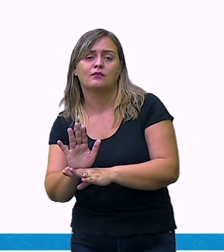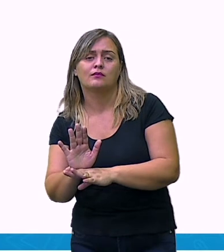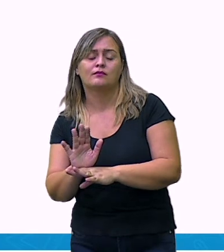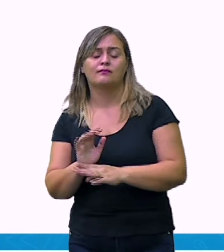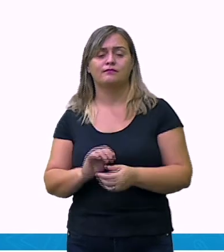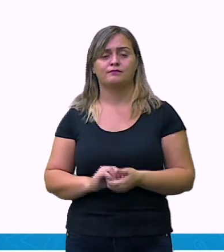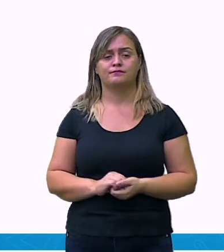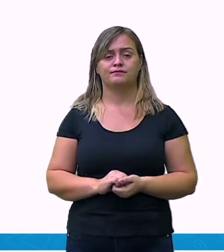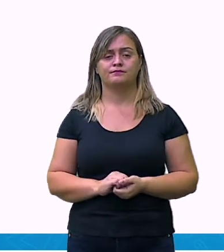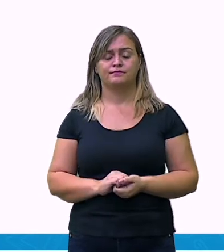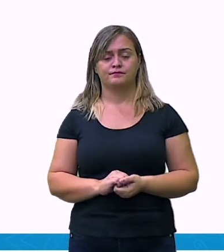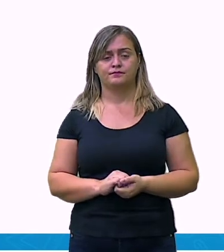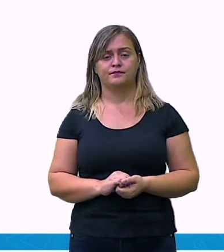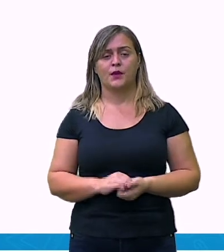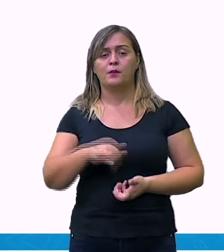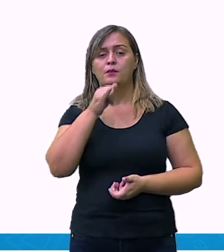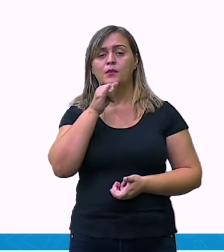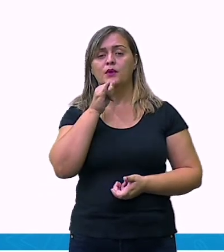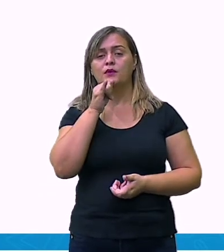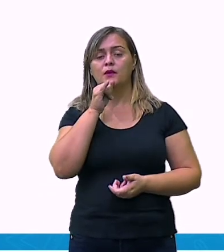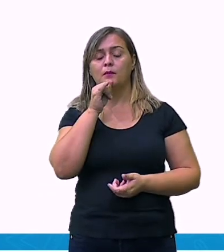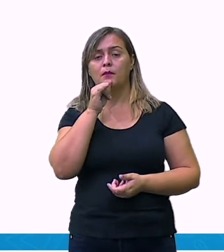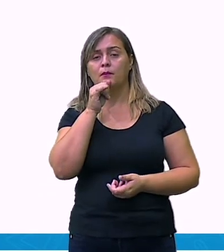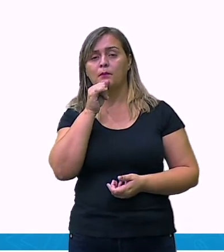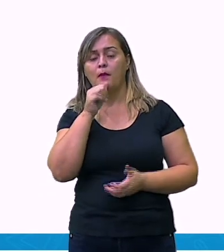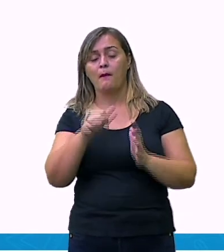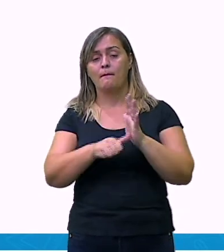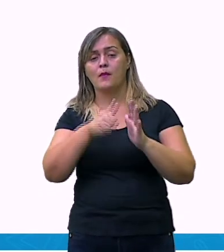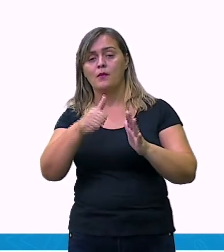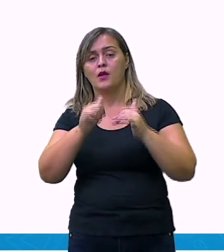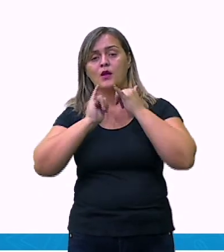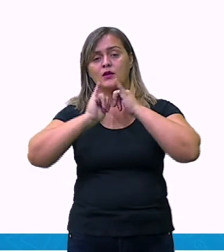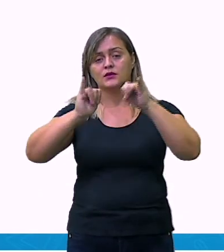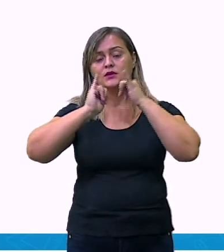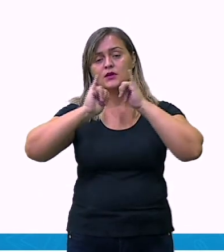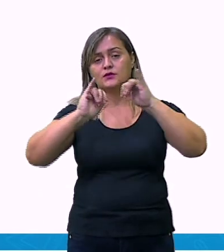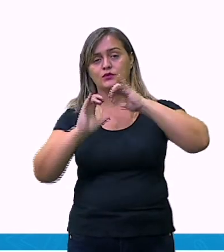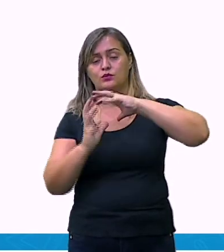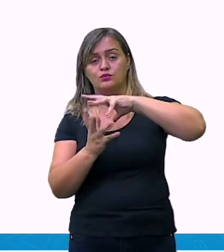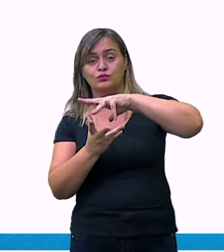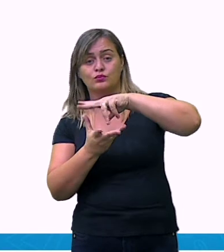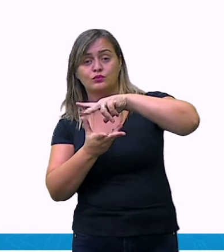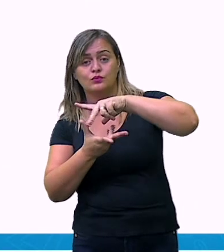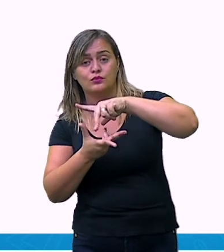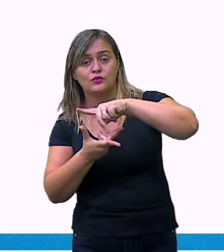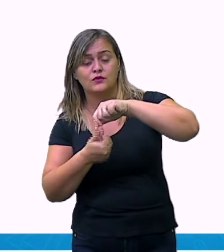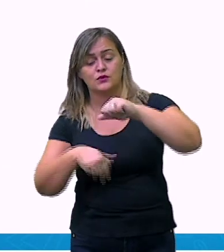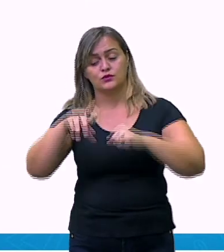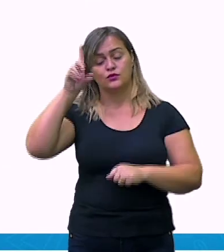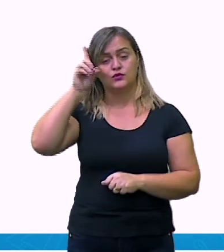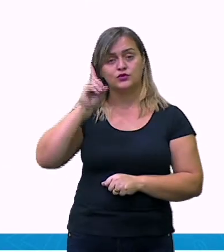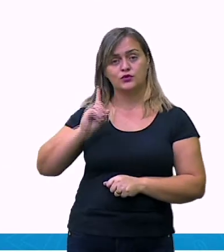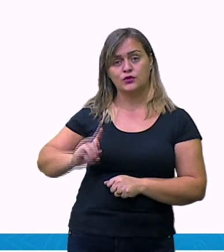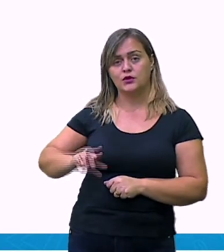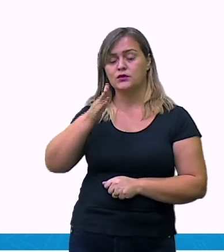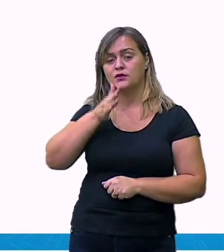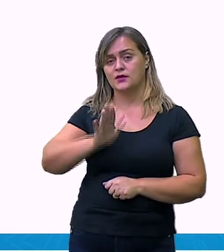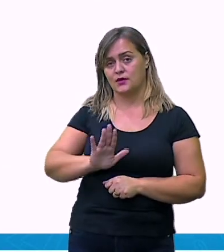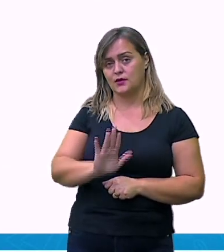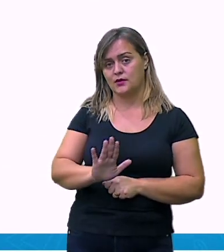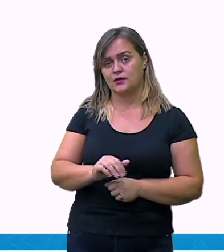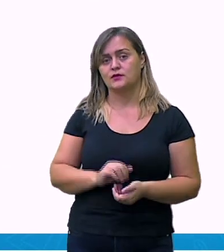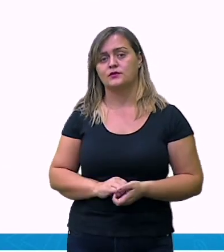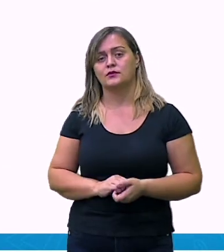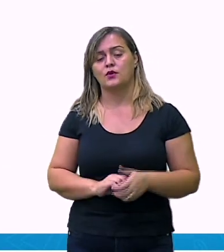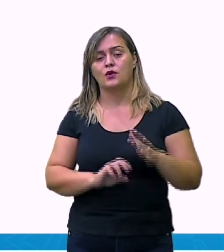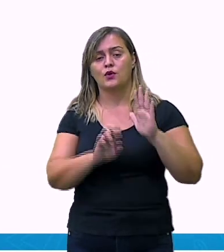aqui o primeiro, é a Declaração Universal dos Direitos da Criança, que nós estudamos aqui. O